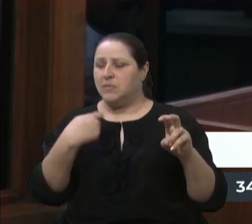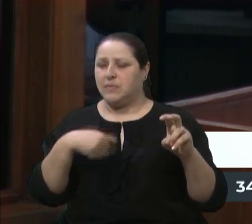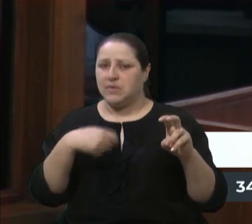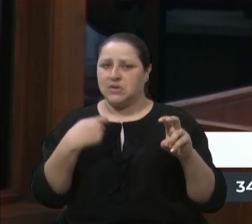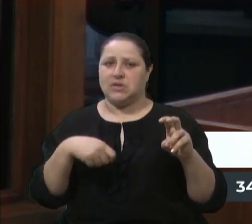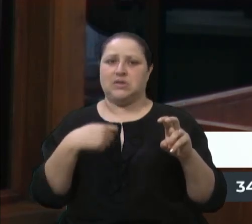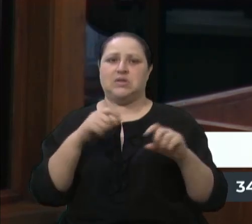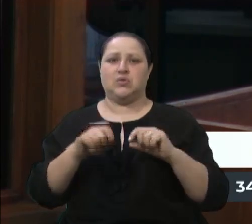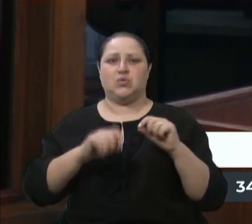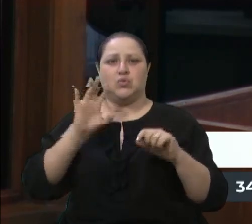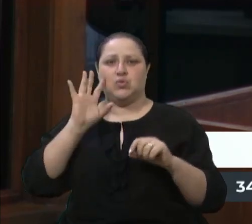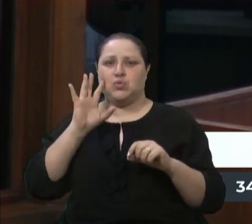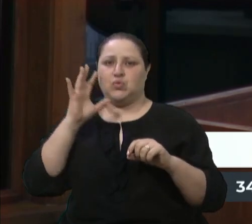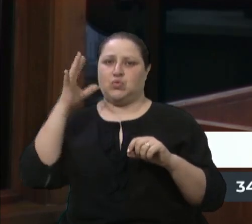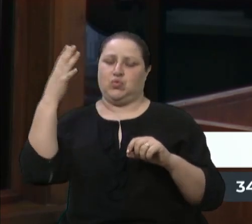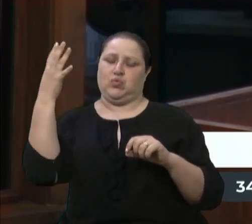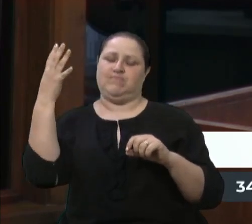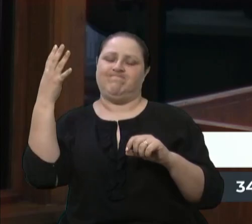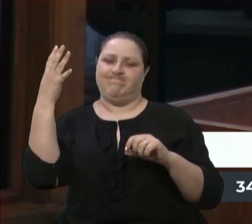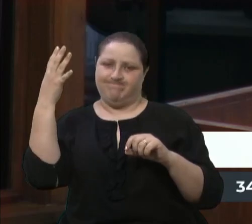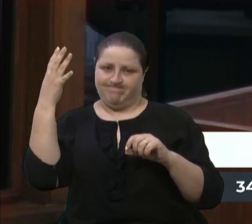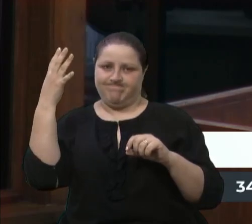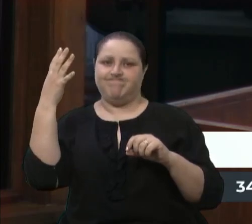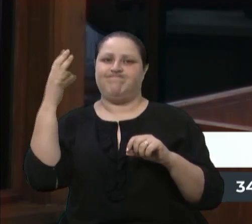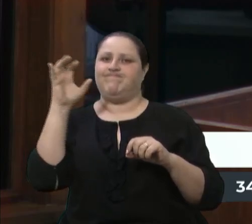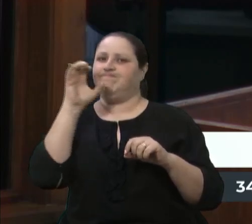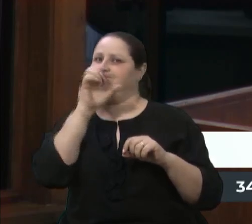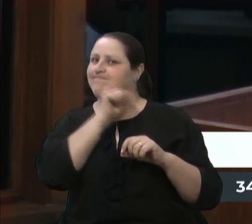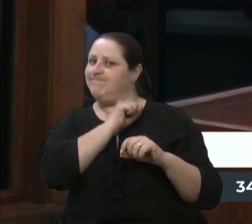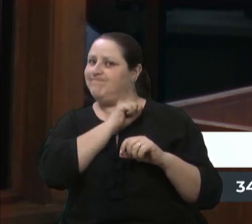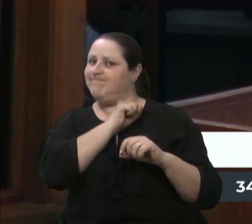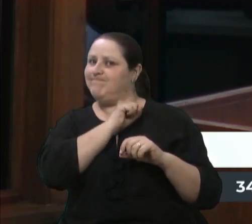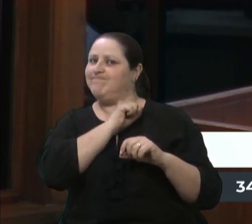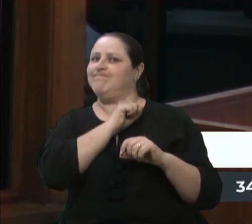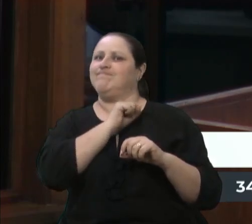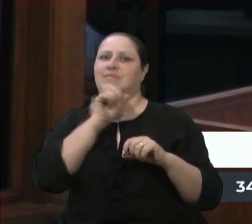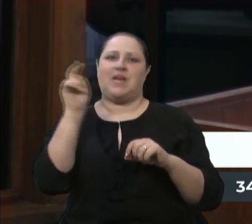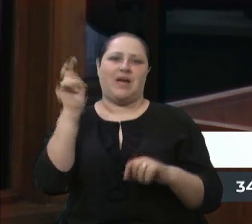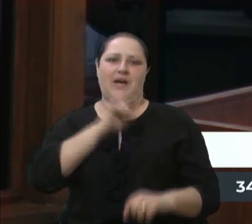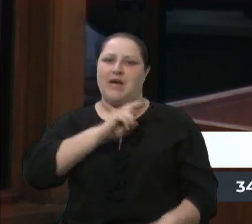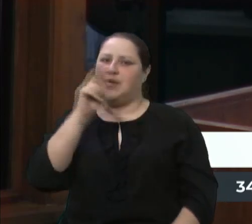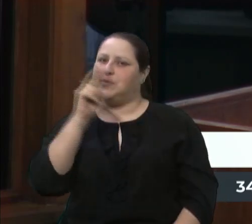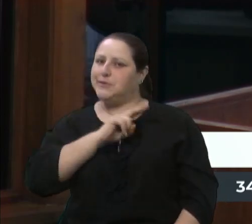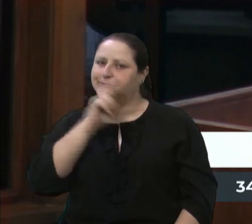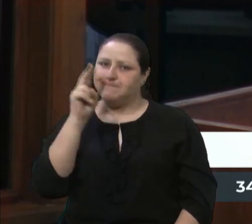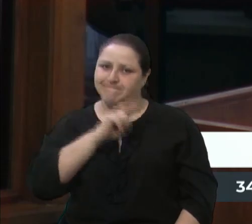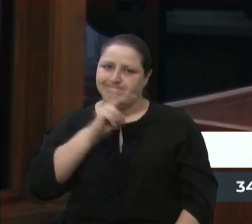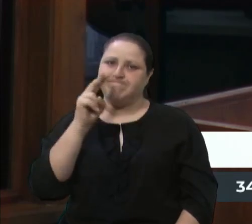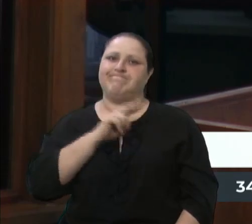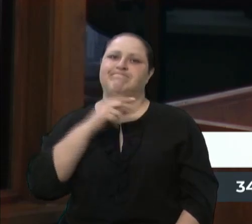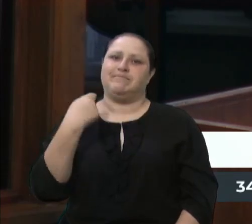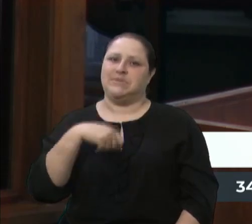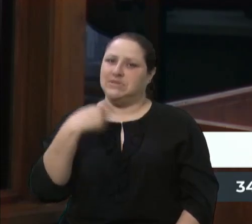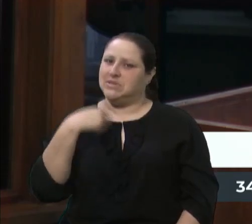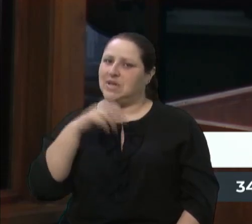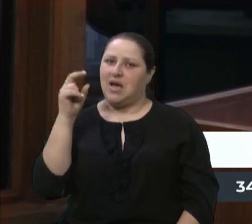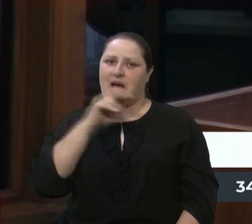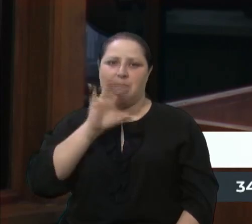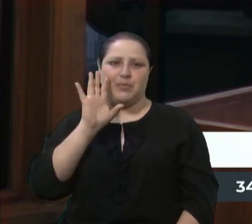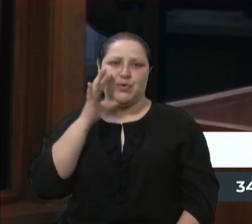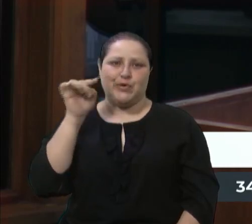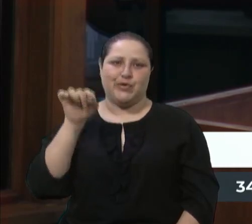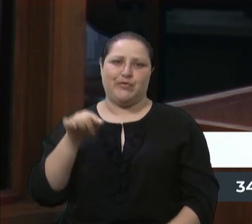ter soluções rápidas, ágeis e com urgências, porque